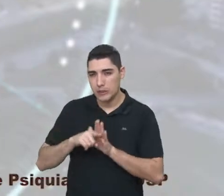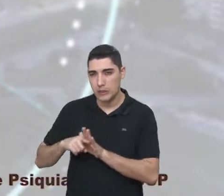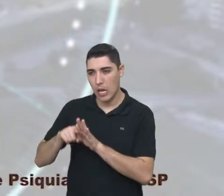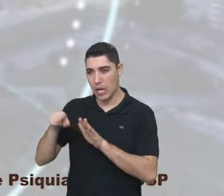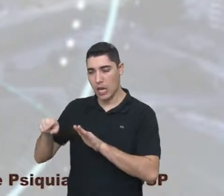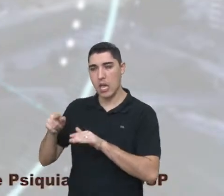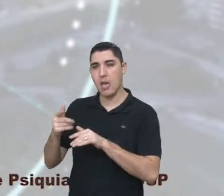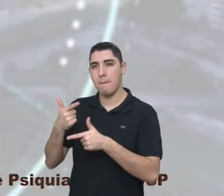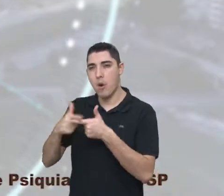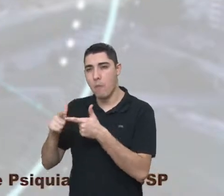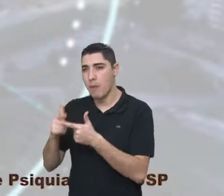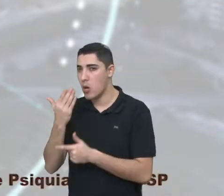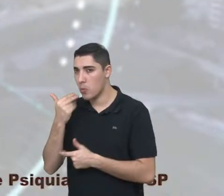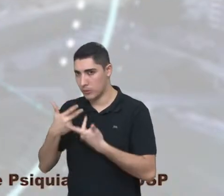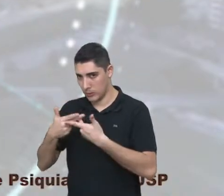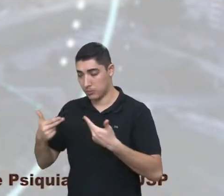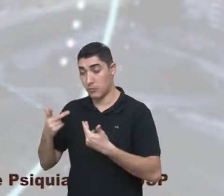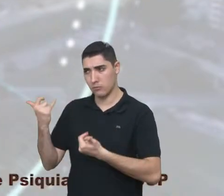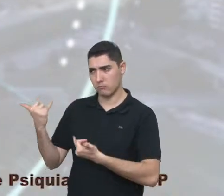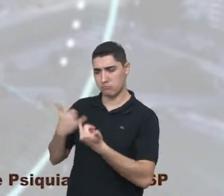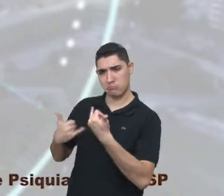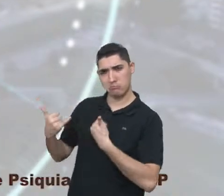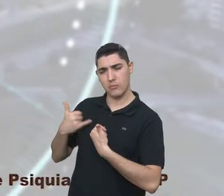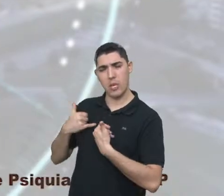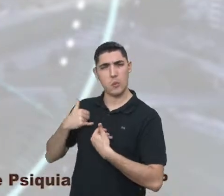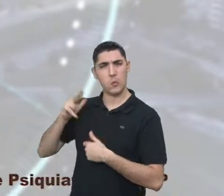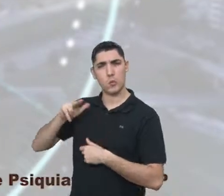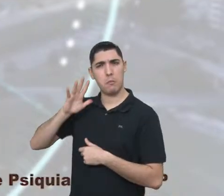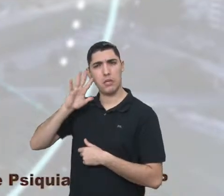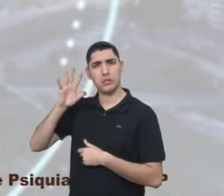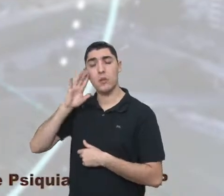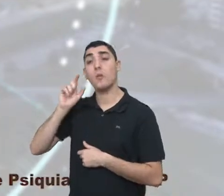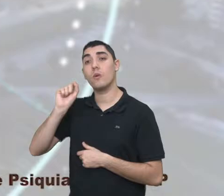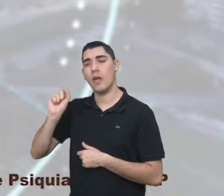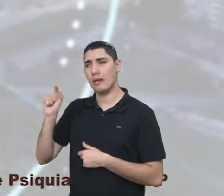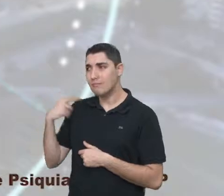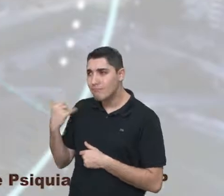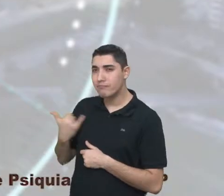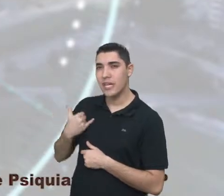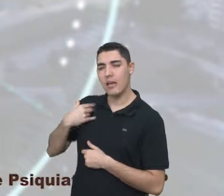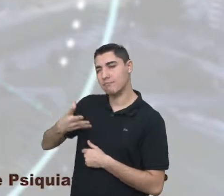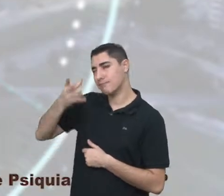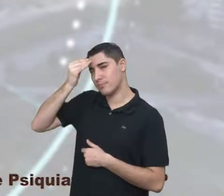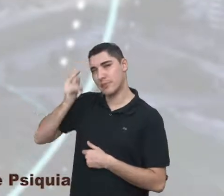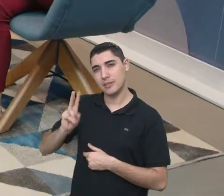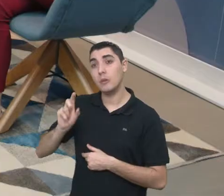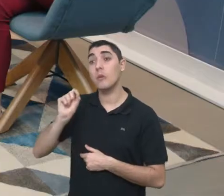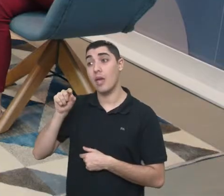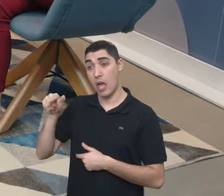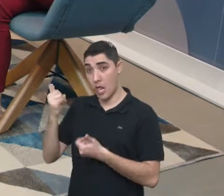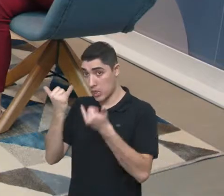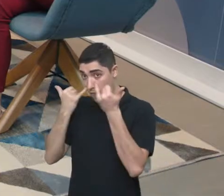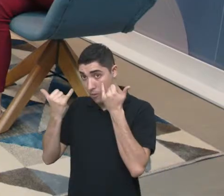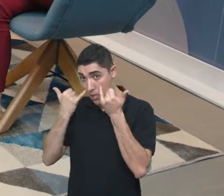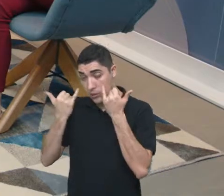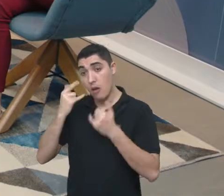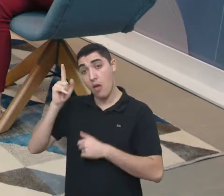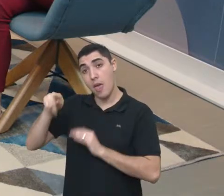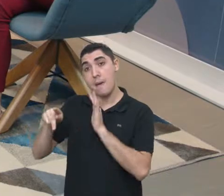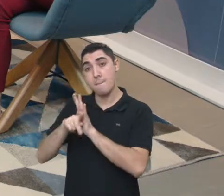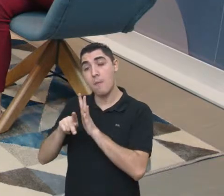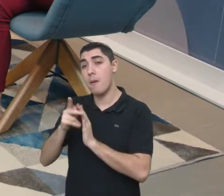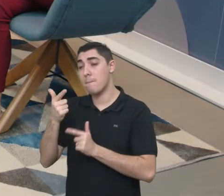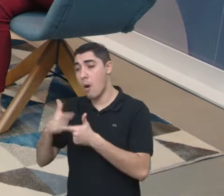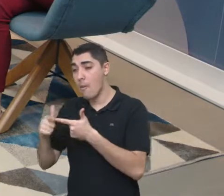alimentares, me falaram uma coisa que nunca saiu da minha cabeça, que esses dados que a gente tem são dados